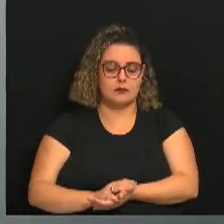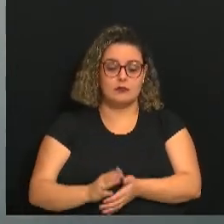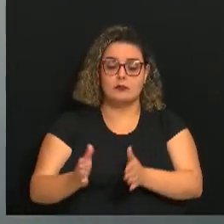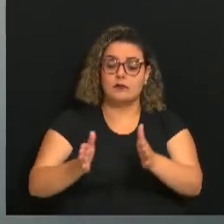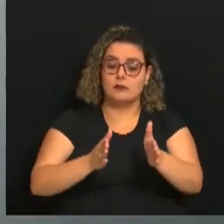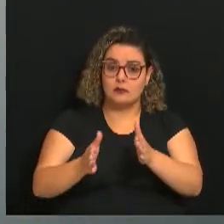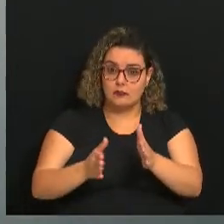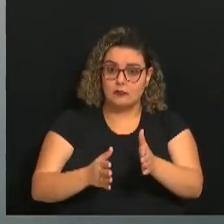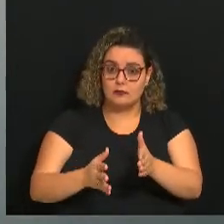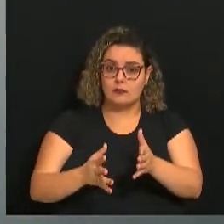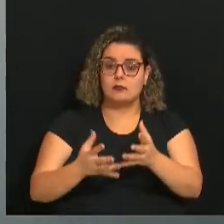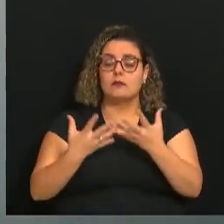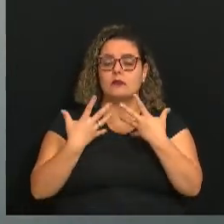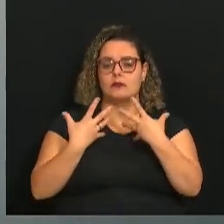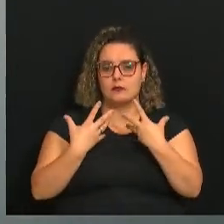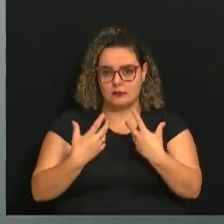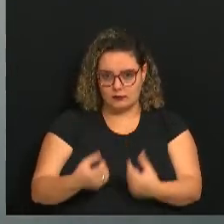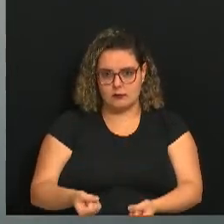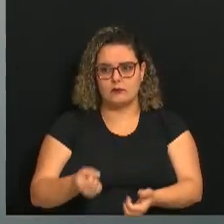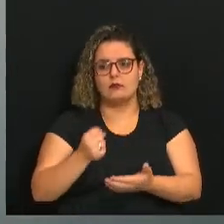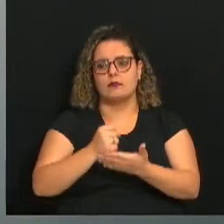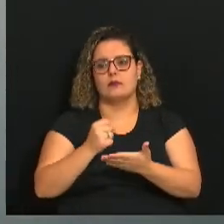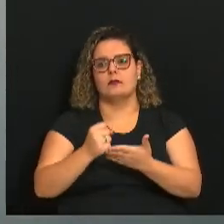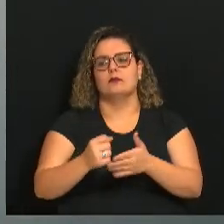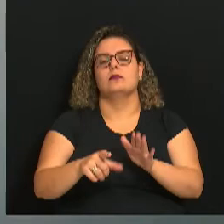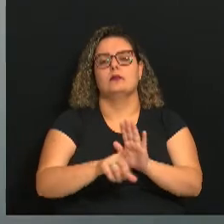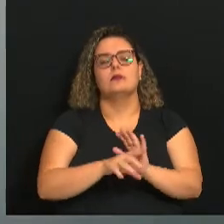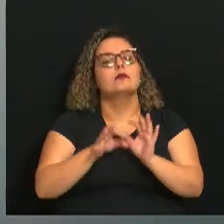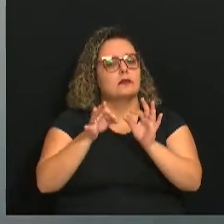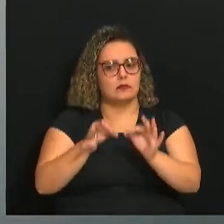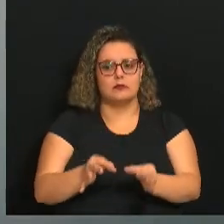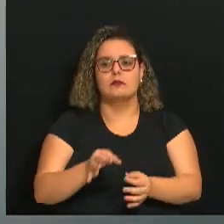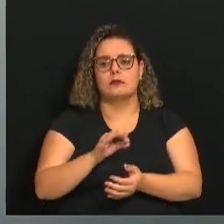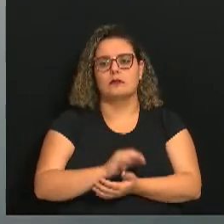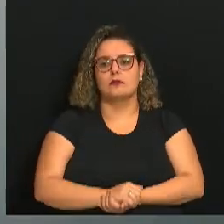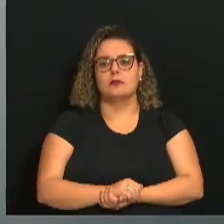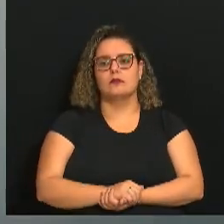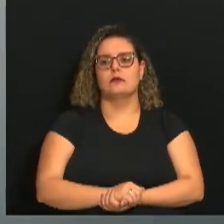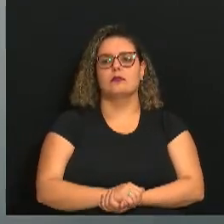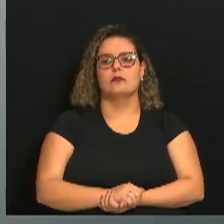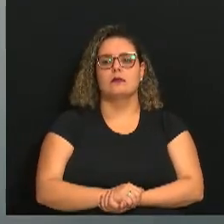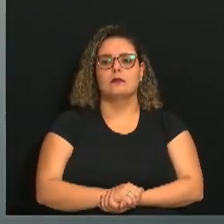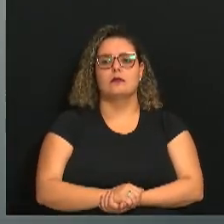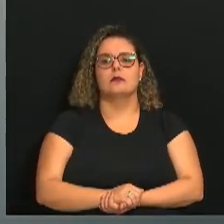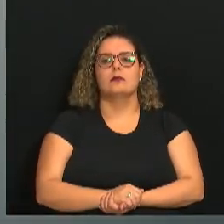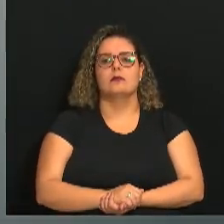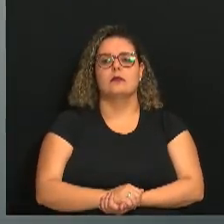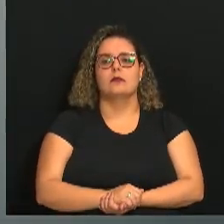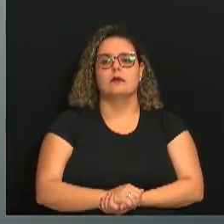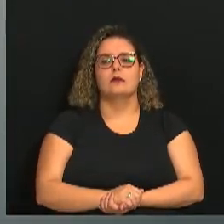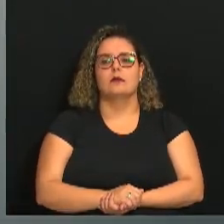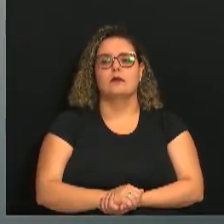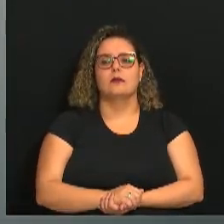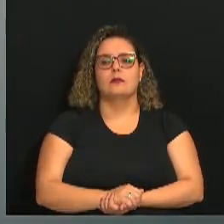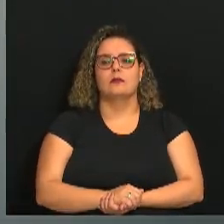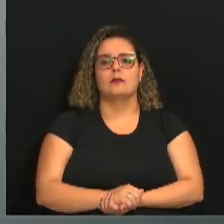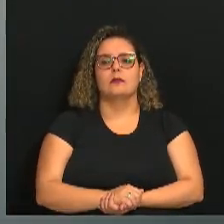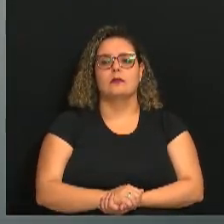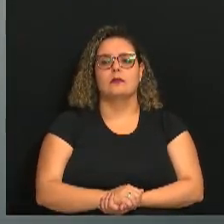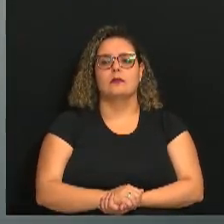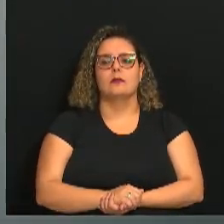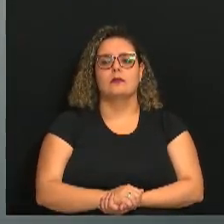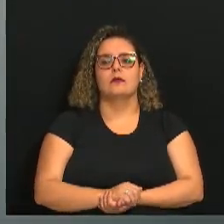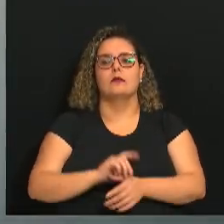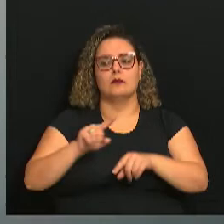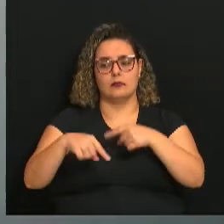para assumir o contrato. Isso é fato, que chega para a gente também no processo todo. Agora, depois que a empresa